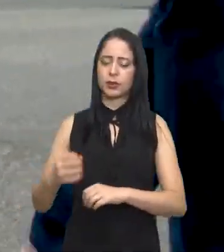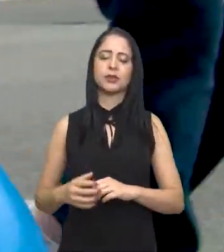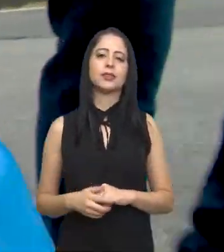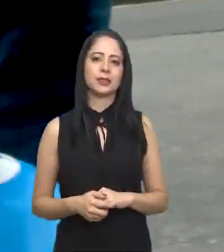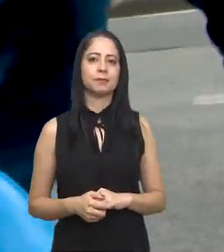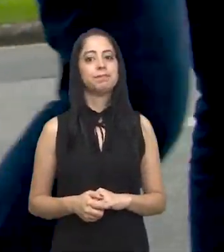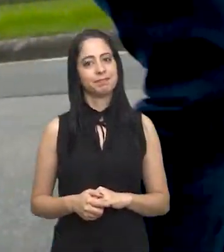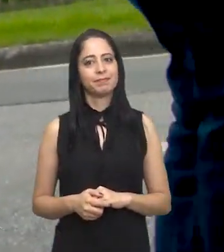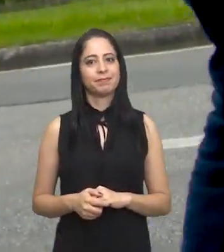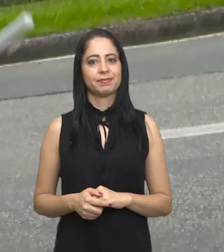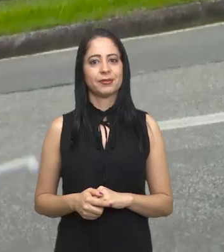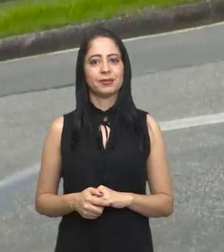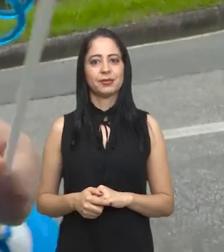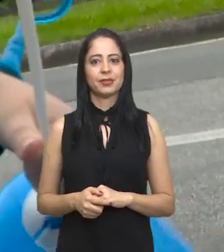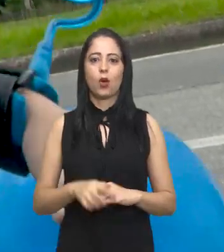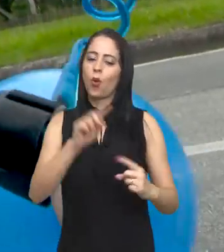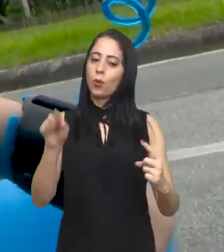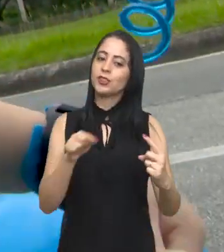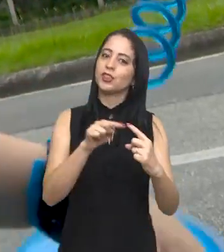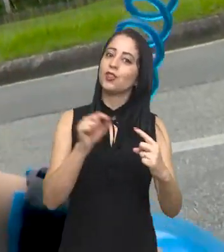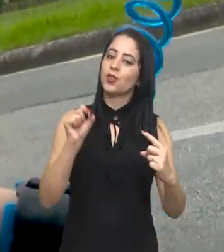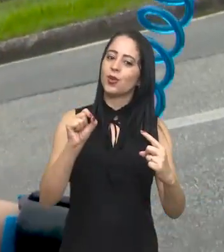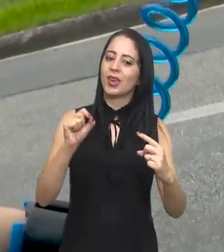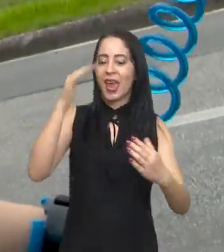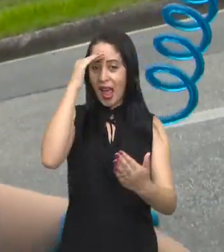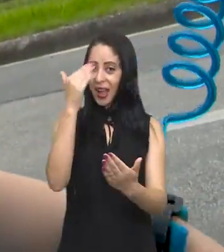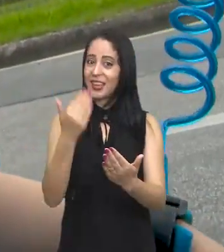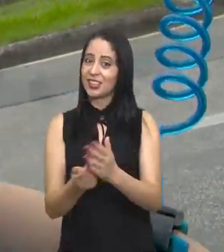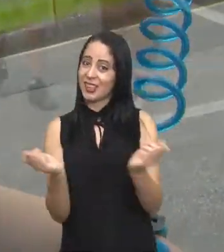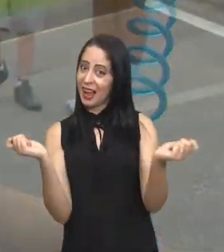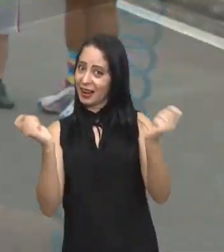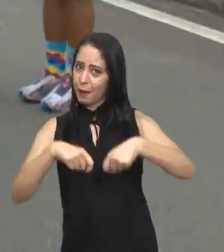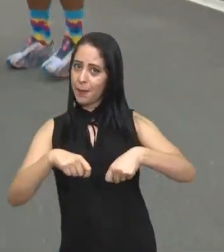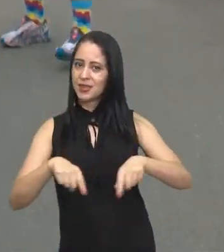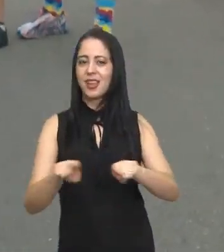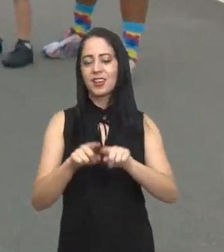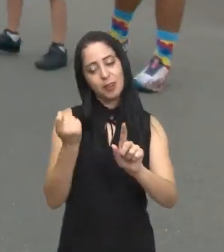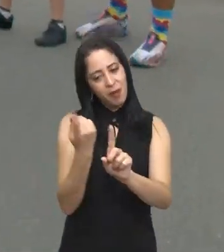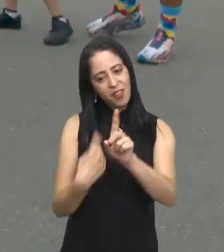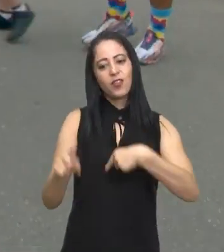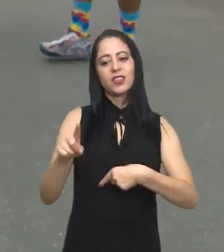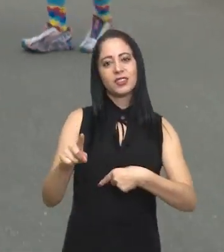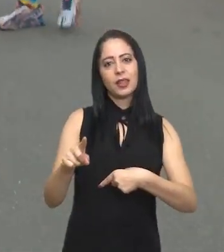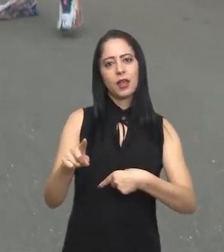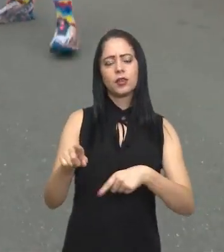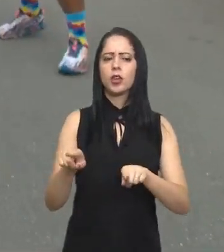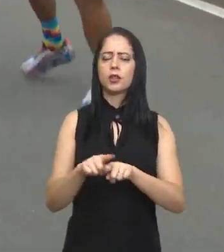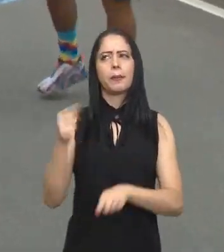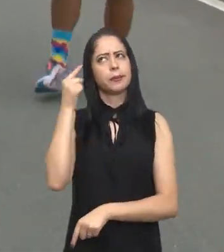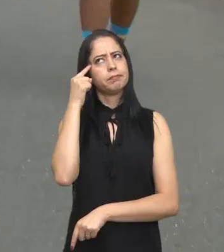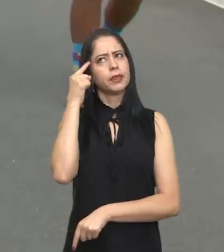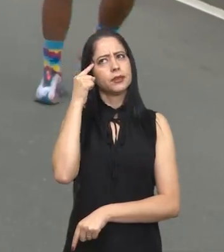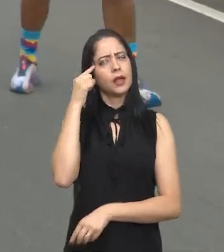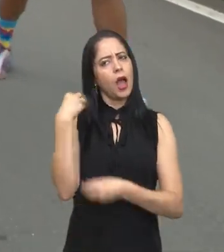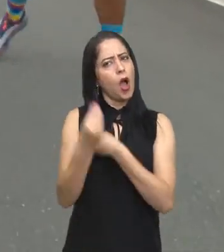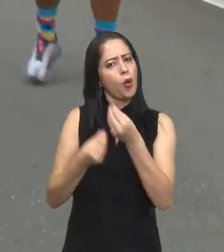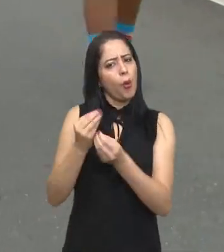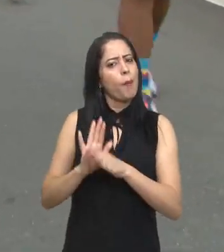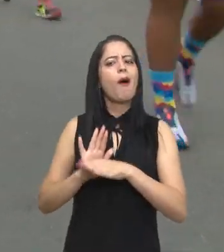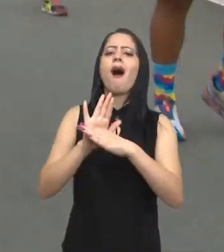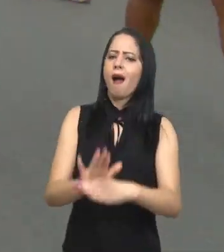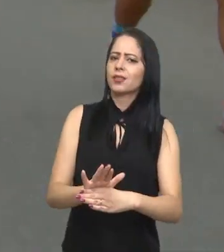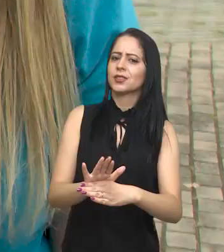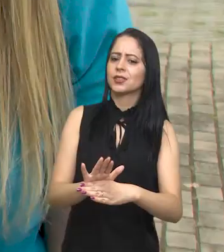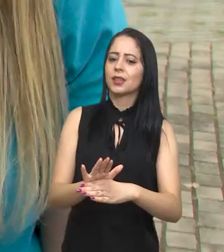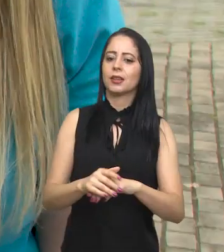que fica é de acreditar na capacidade autonomia e desenvolvimento das pessoas autistas e questionar em Como